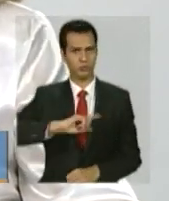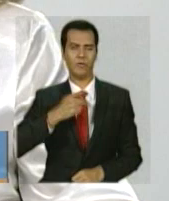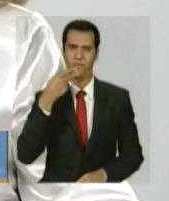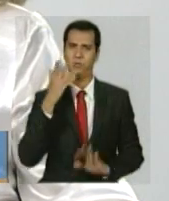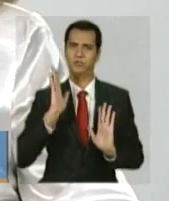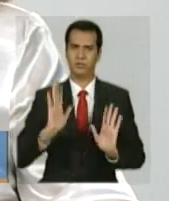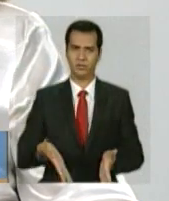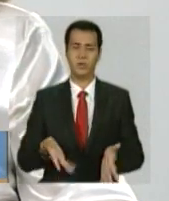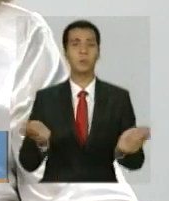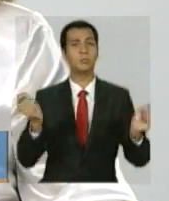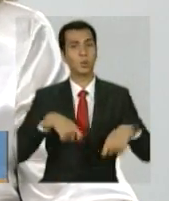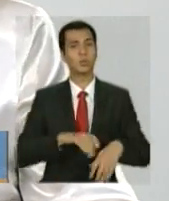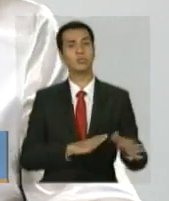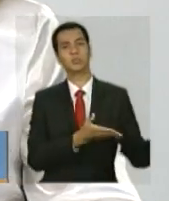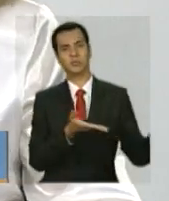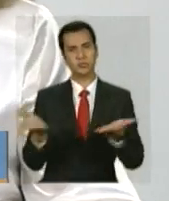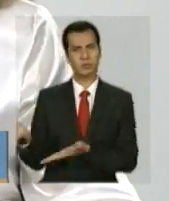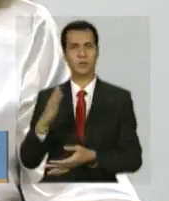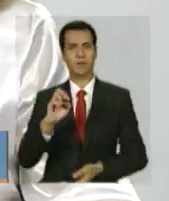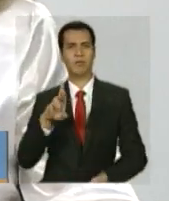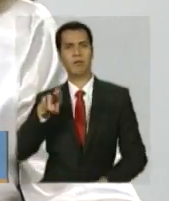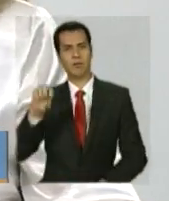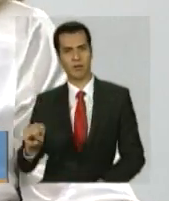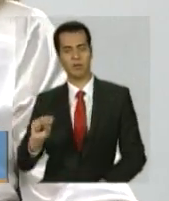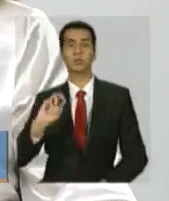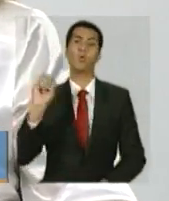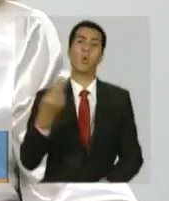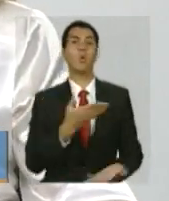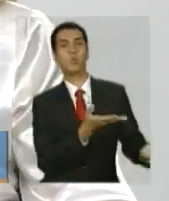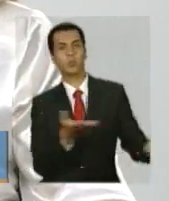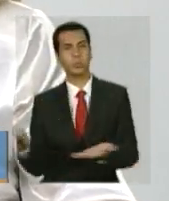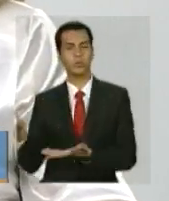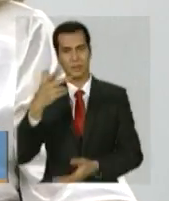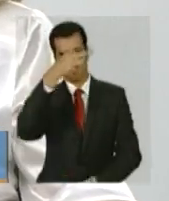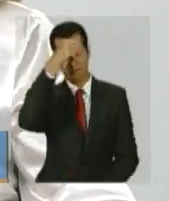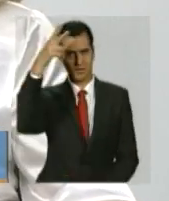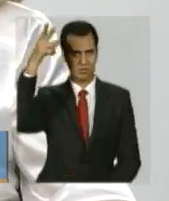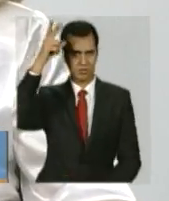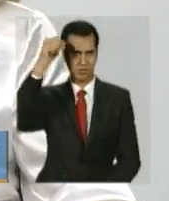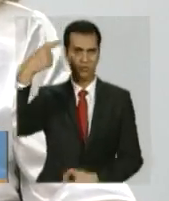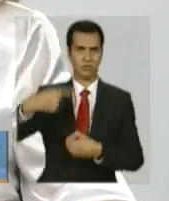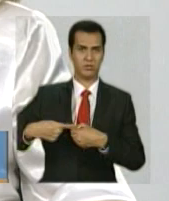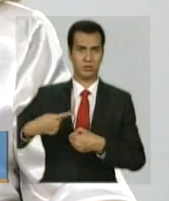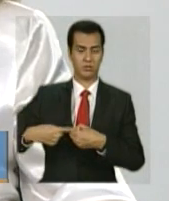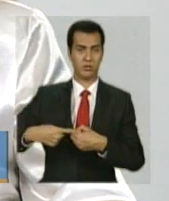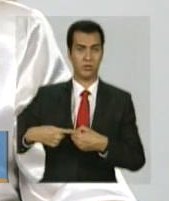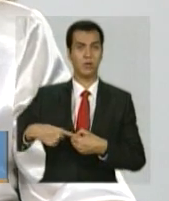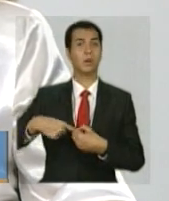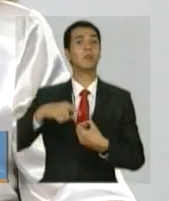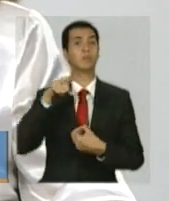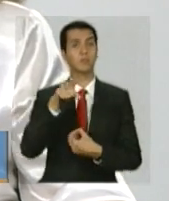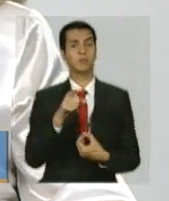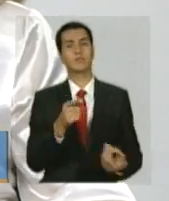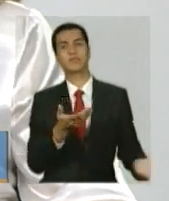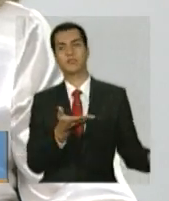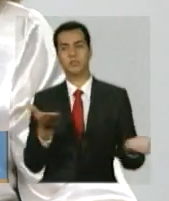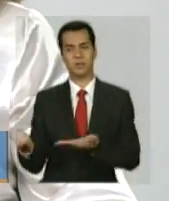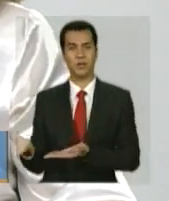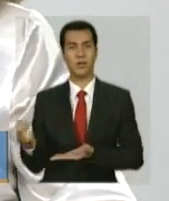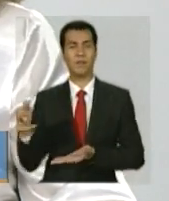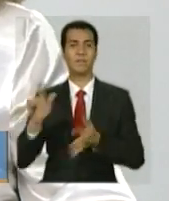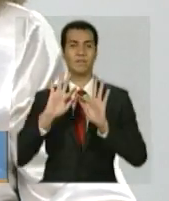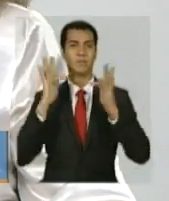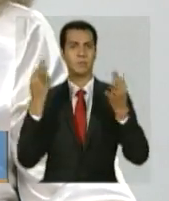eu, via CRAS ou via a prefeitura municipal, né? Vai encaminhar. Chegando lá, essa família vai